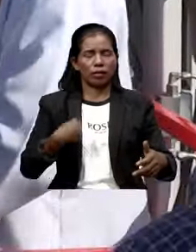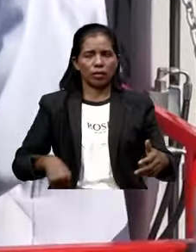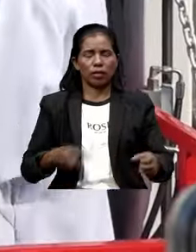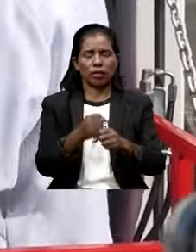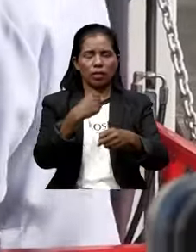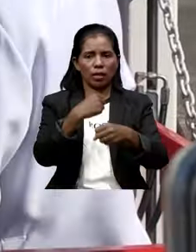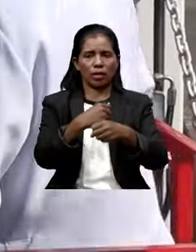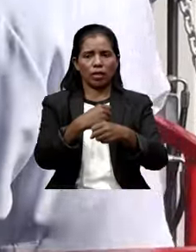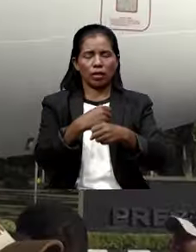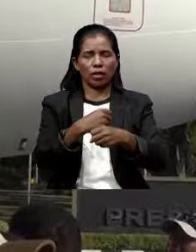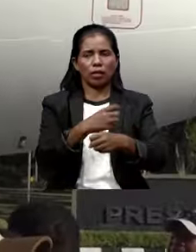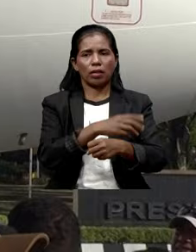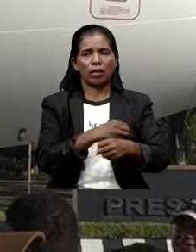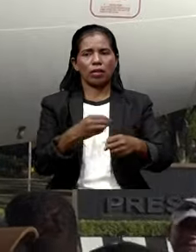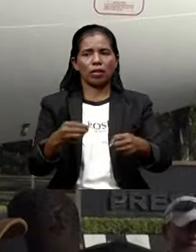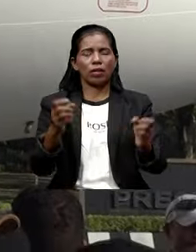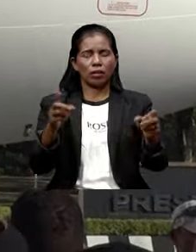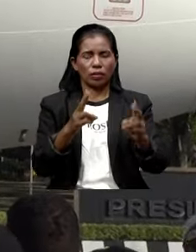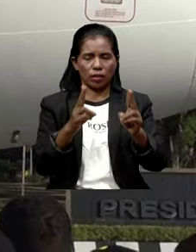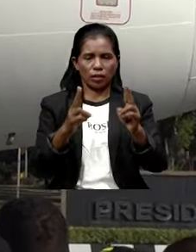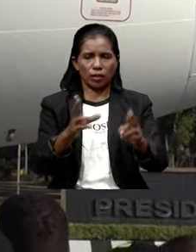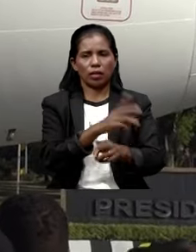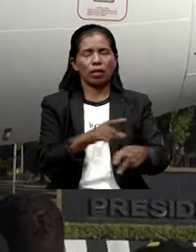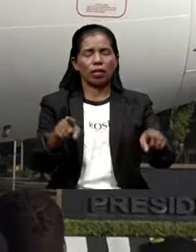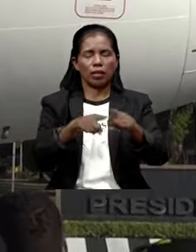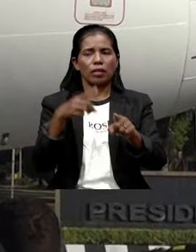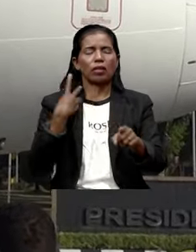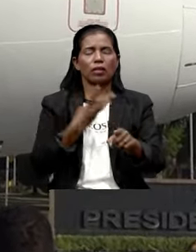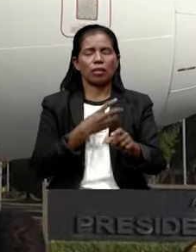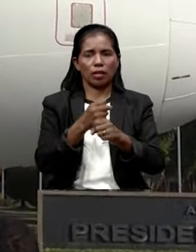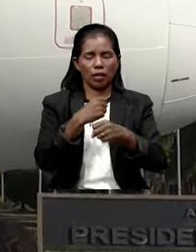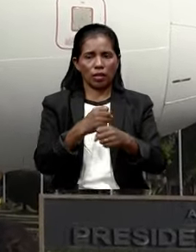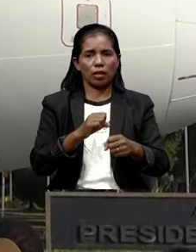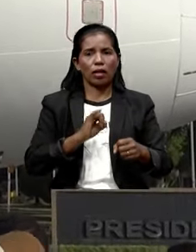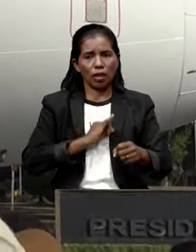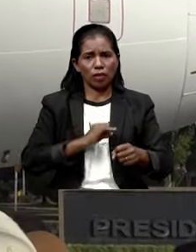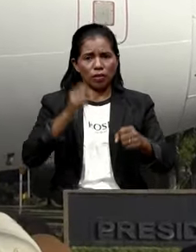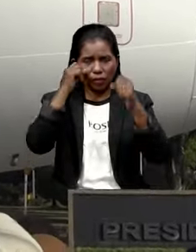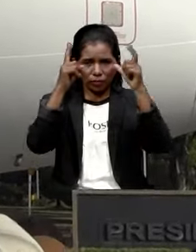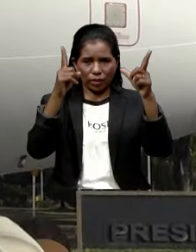halo, a ver com rapidez, né, e também a Wakfoda.